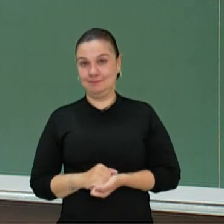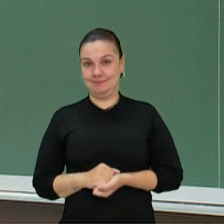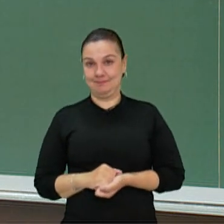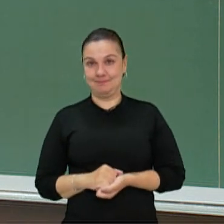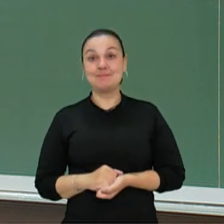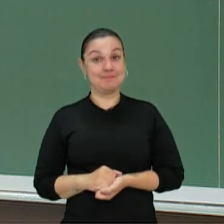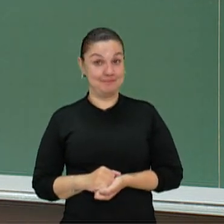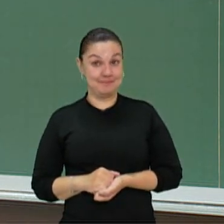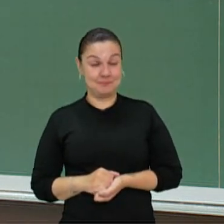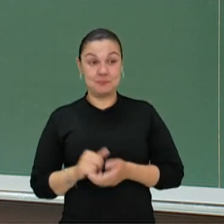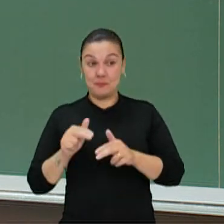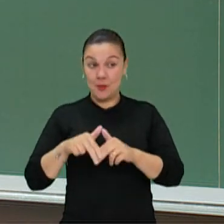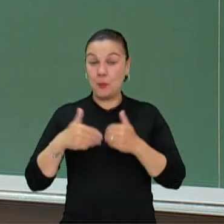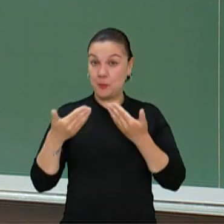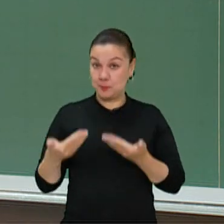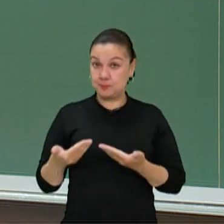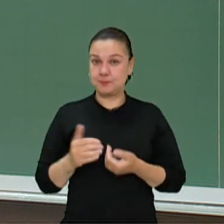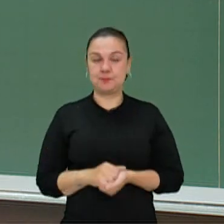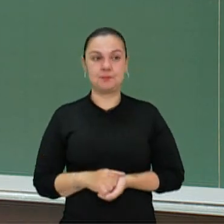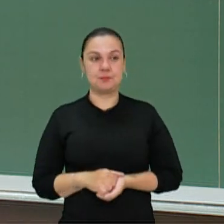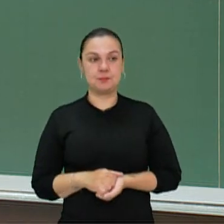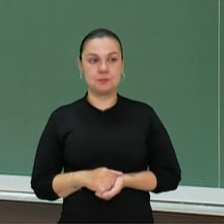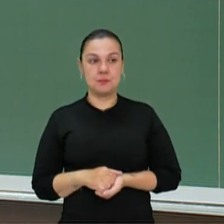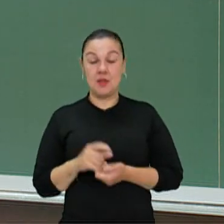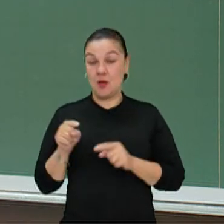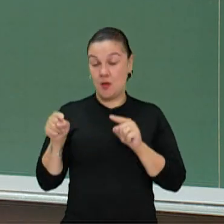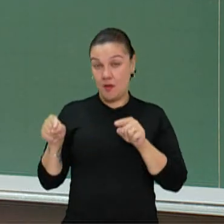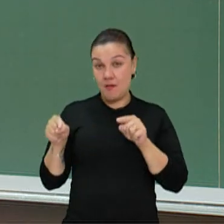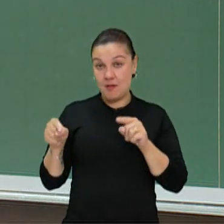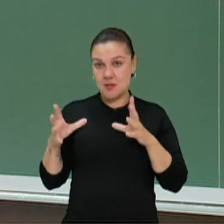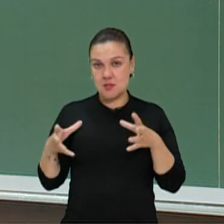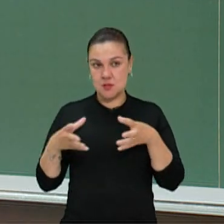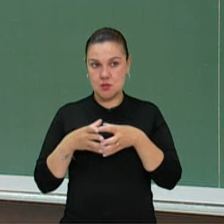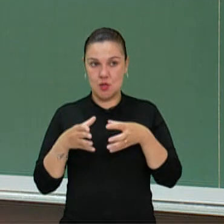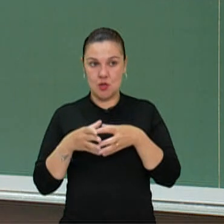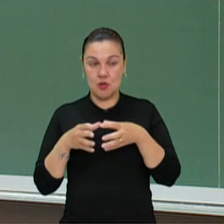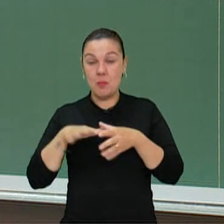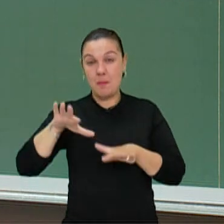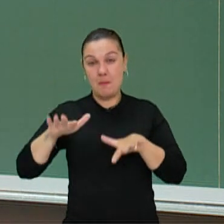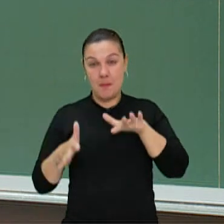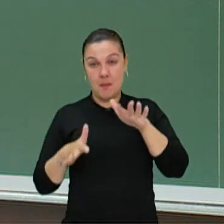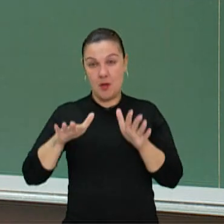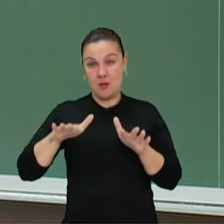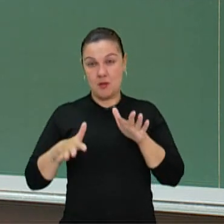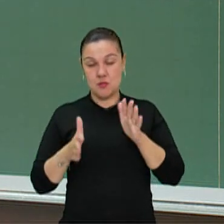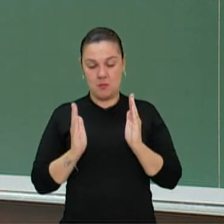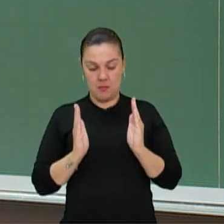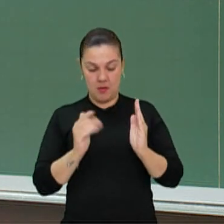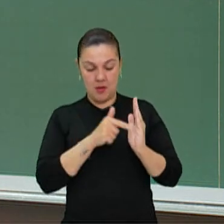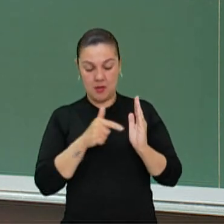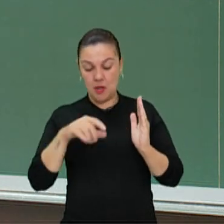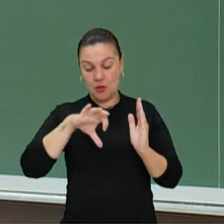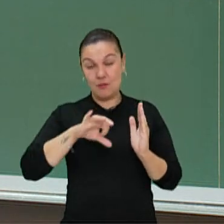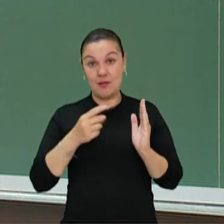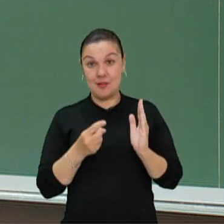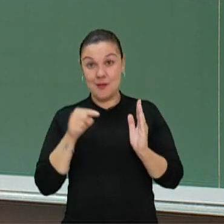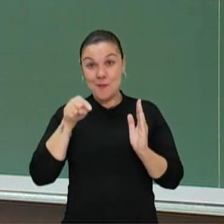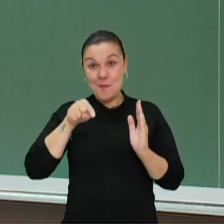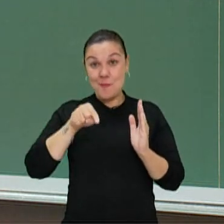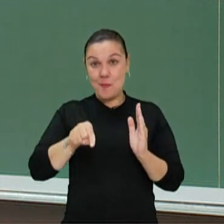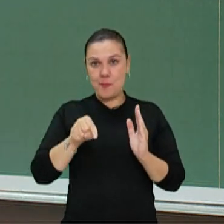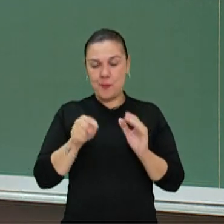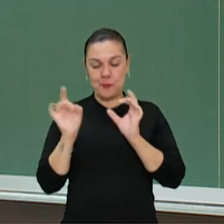aproximadamente, tá? Por isso. Então, esse time teve uma média de